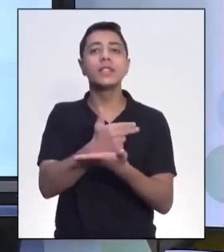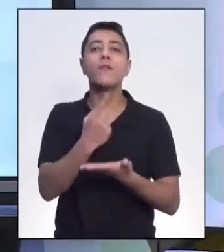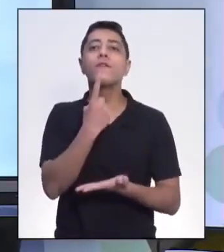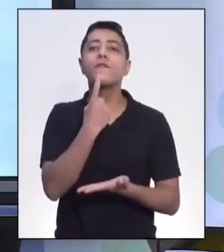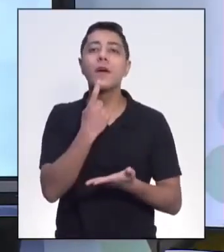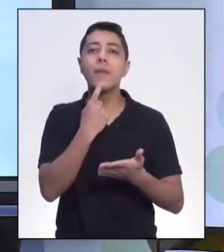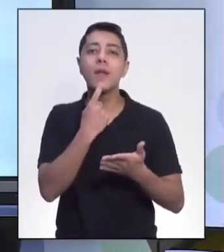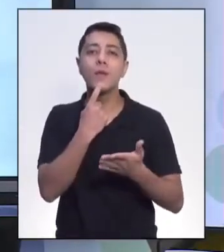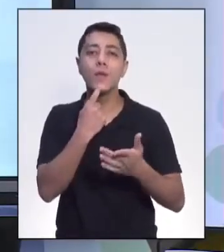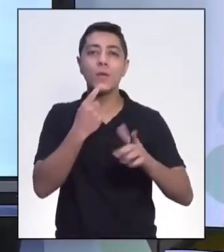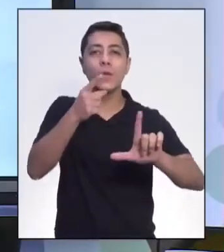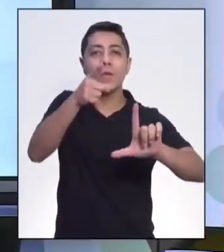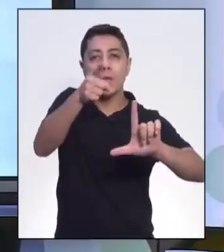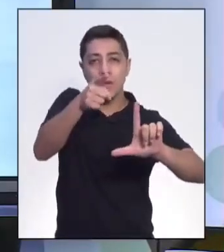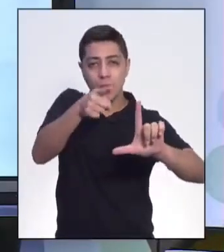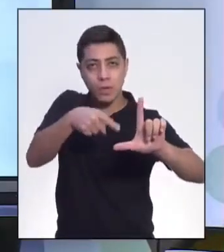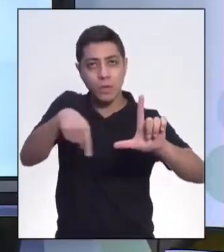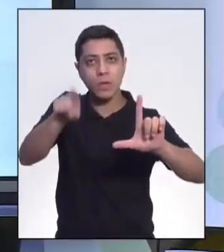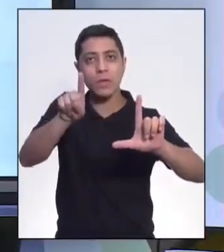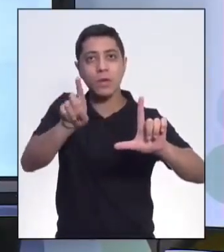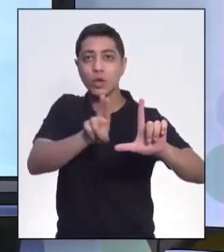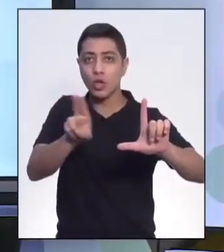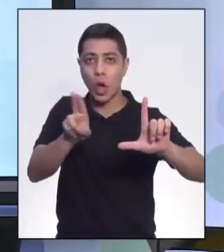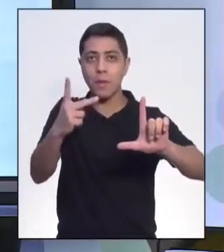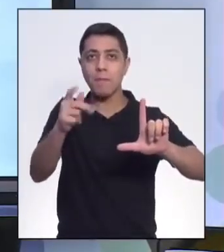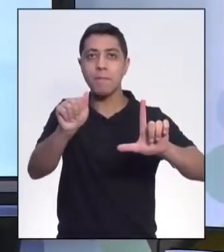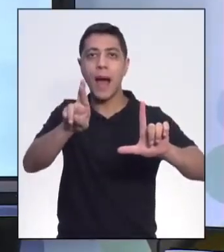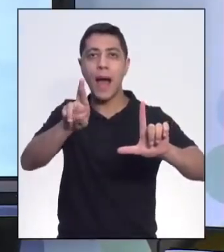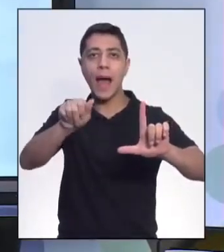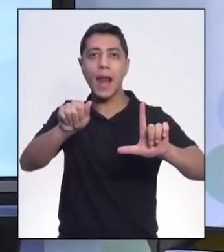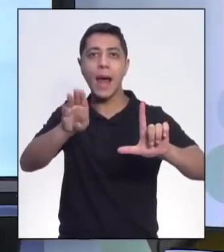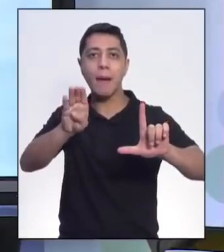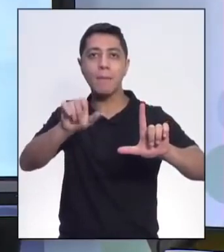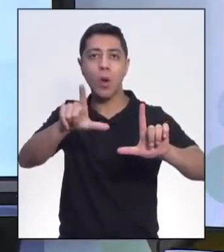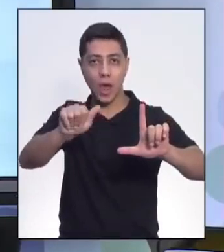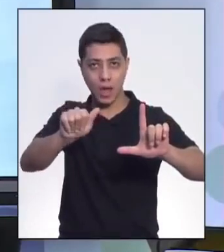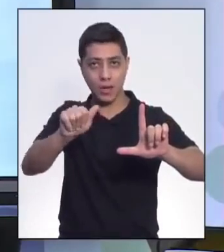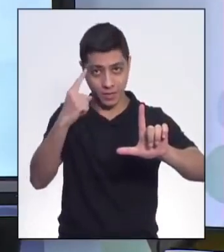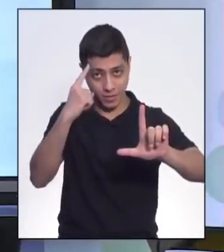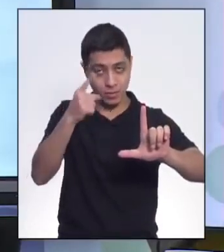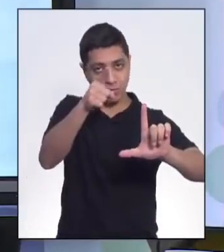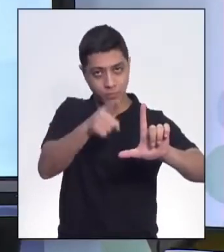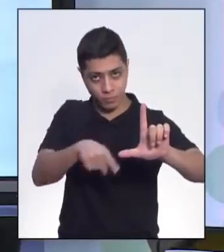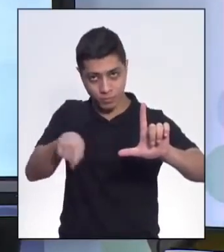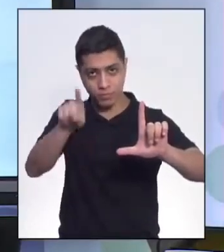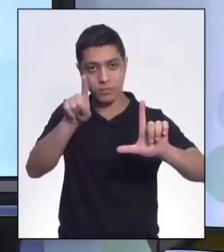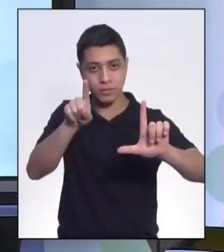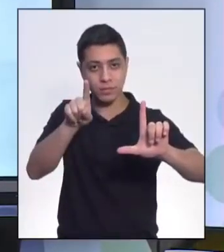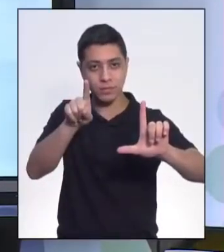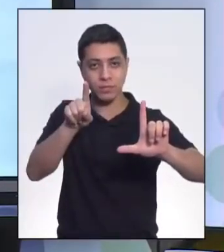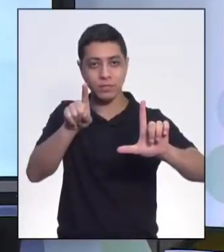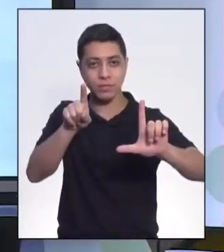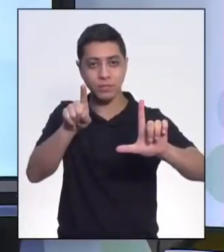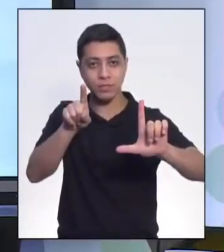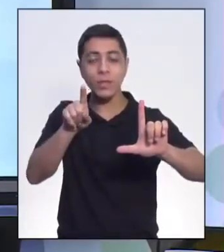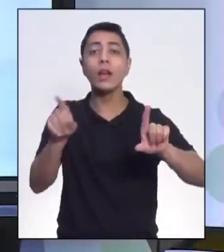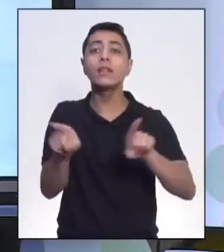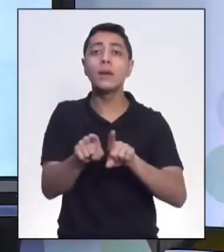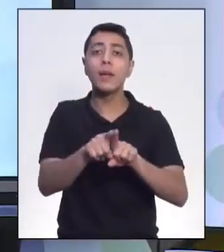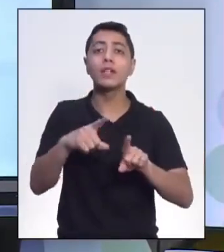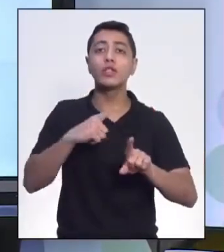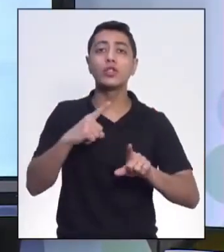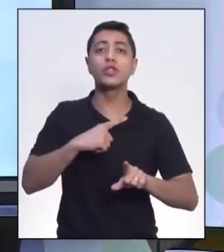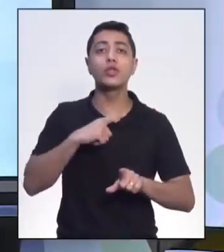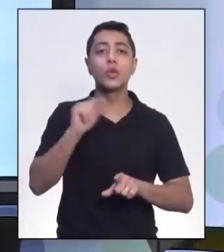era positivo, que cruzou o eixo Y no menos 4, porque era o termo independente. E uma reta